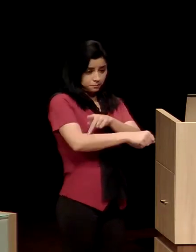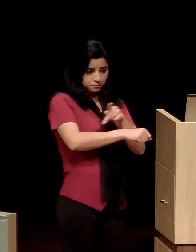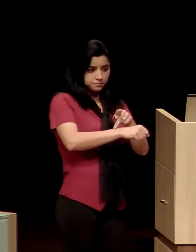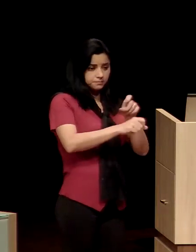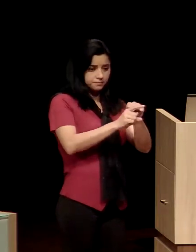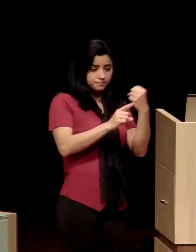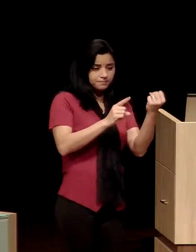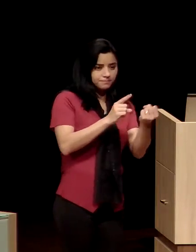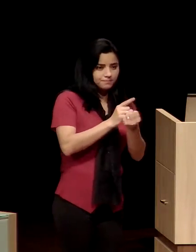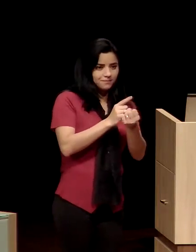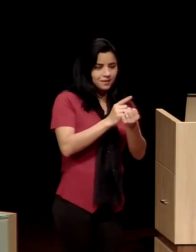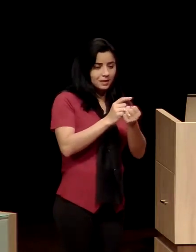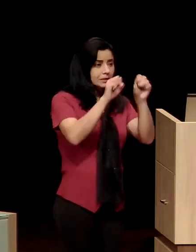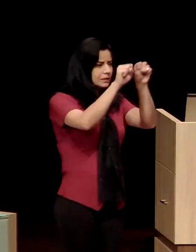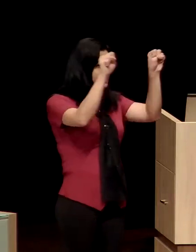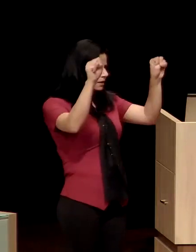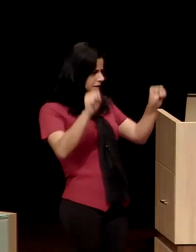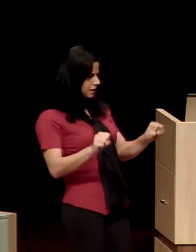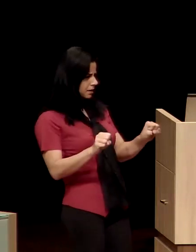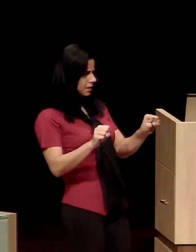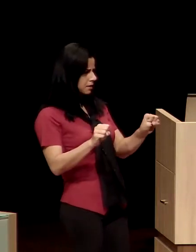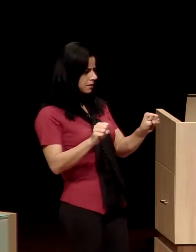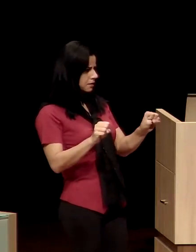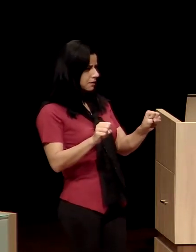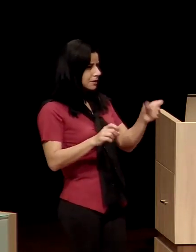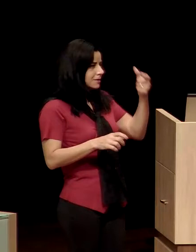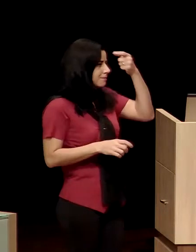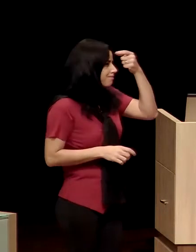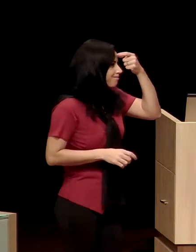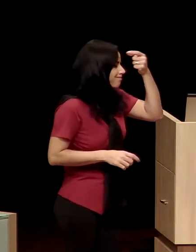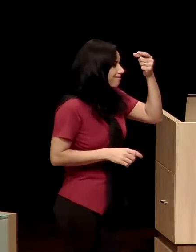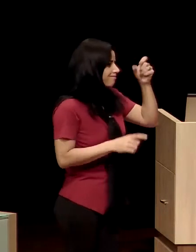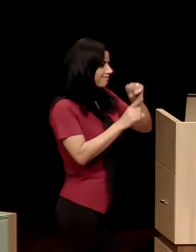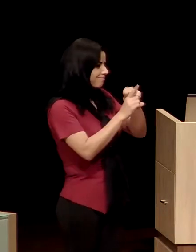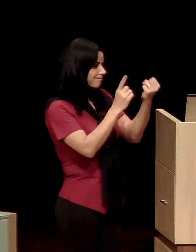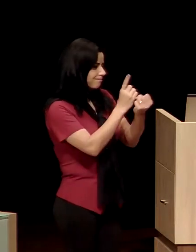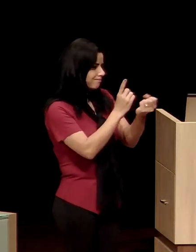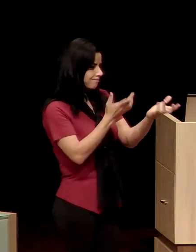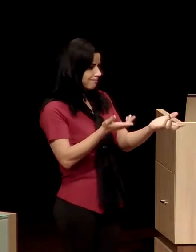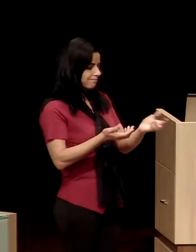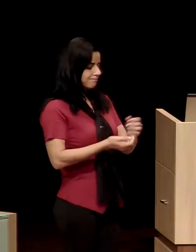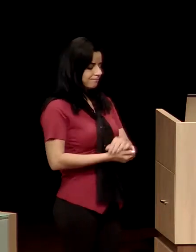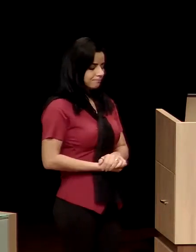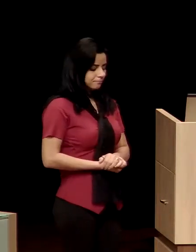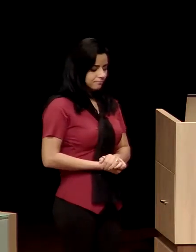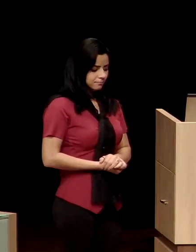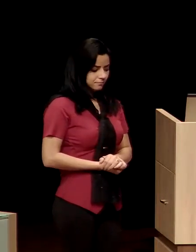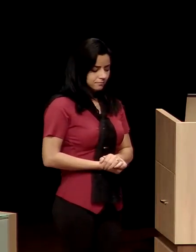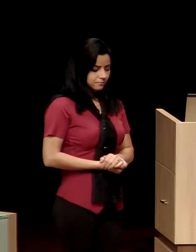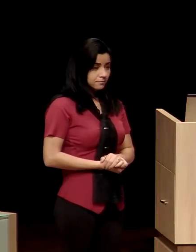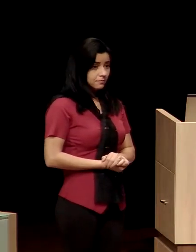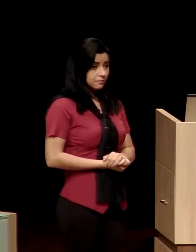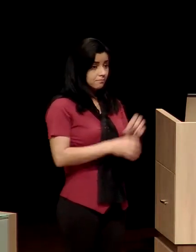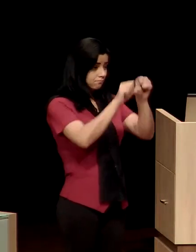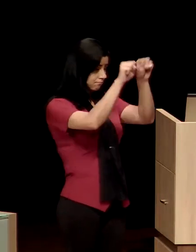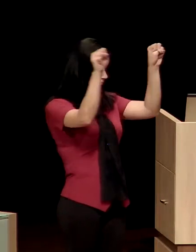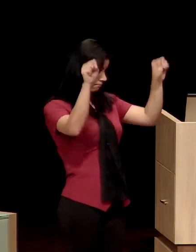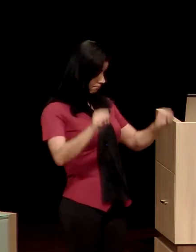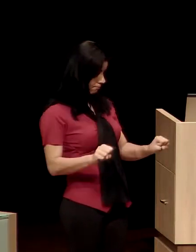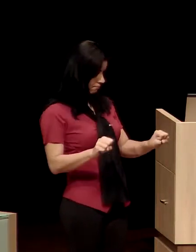pedagogia social como um sistema de intelecto social. System. Um